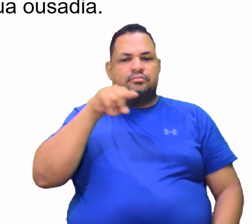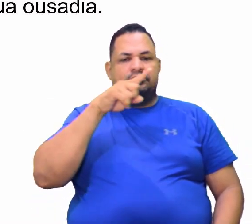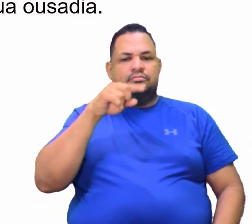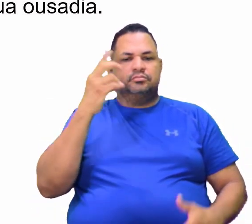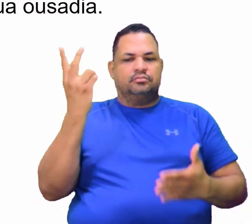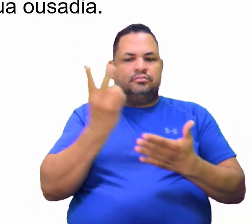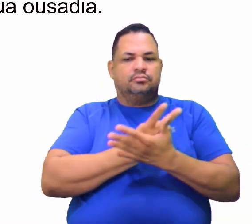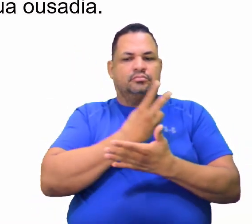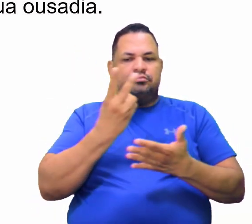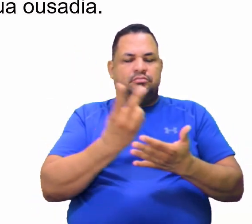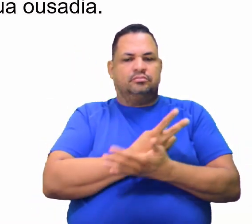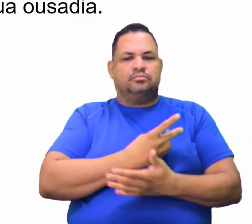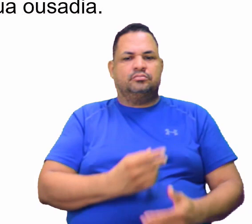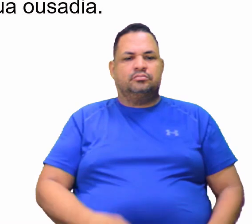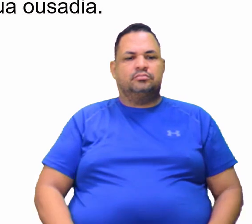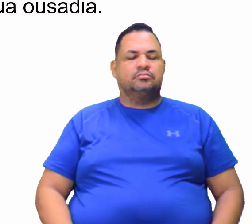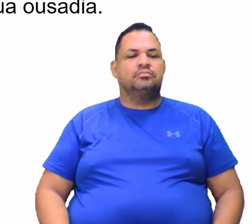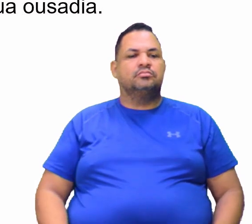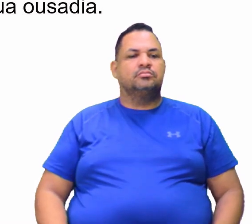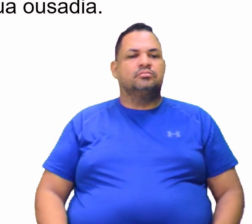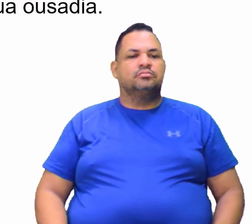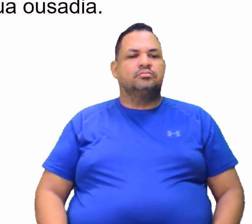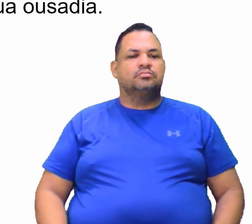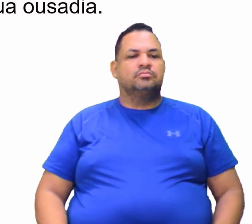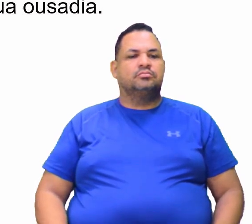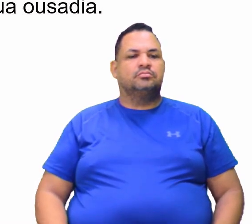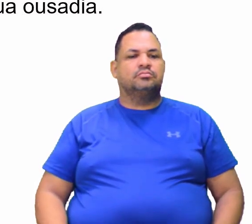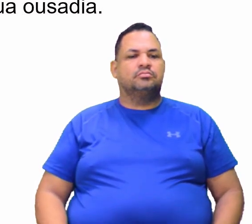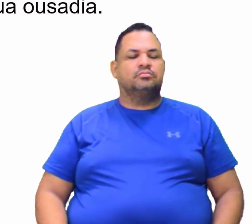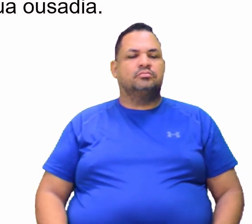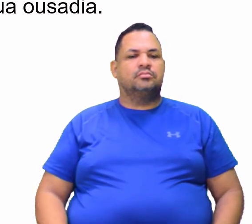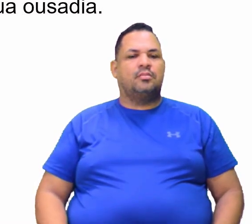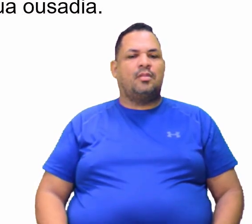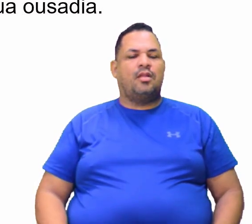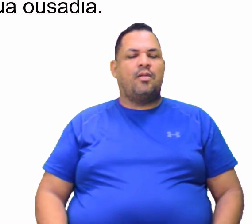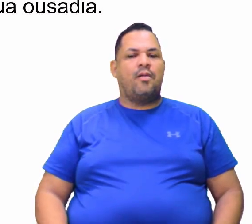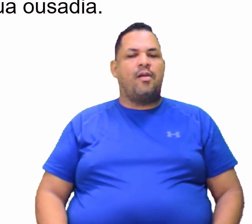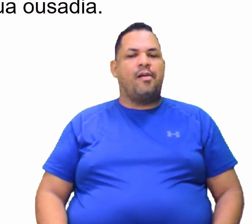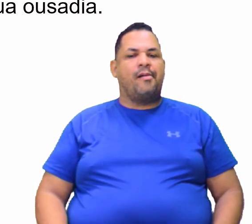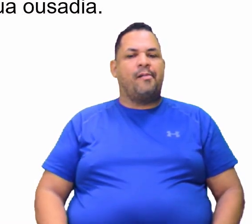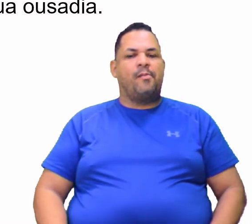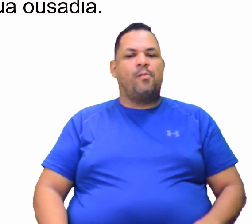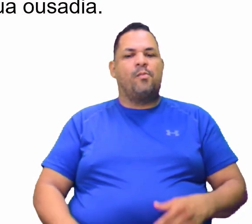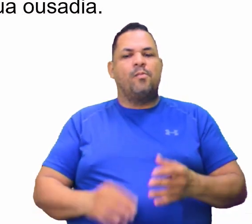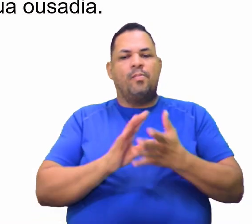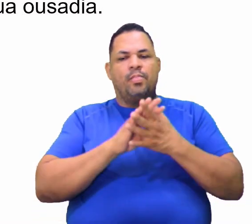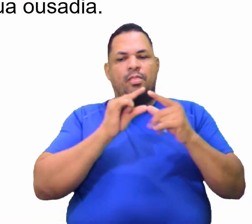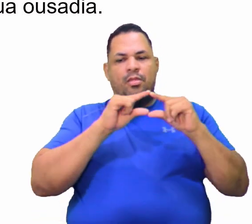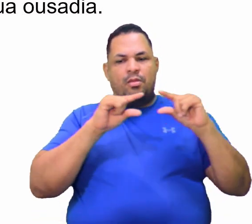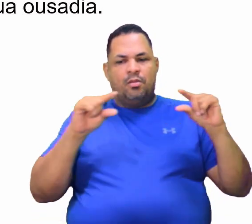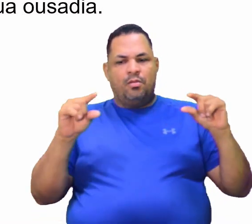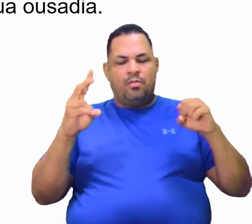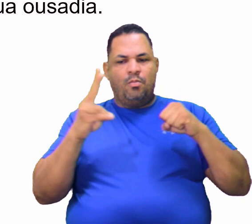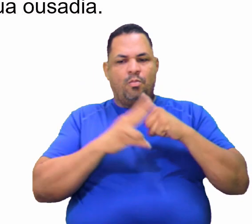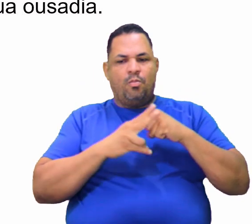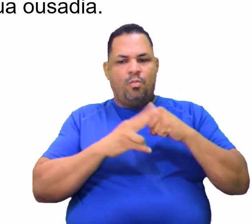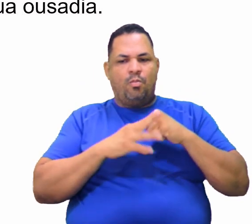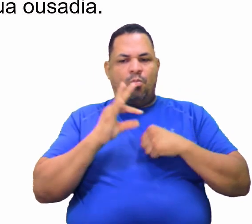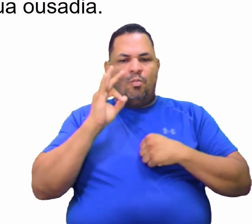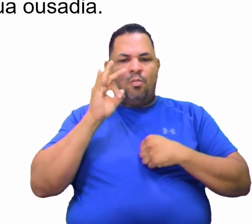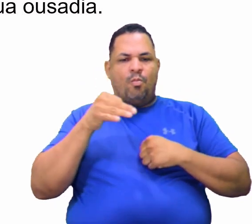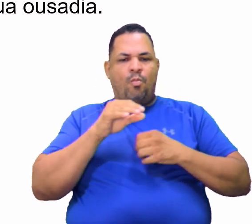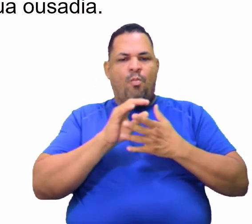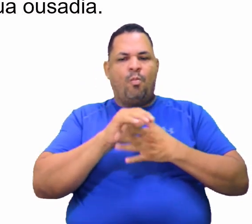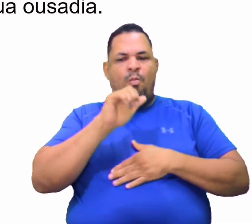a incorreção, amadinho. Qual que é a incorreção em relação à regência? A, B,